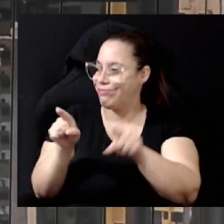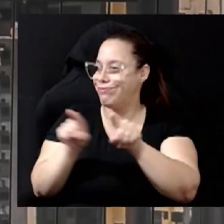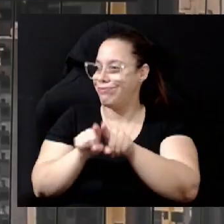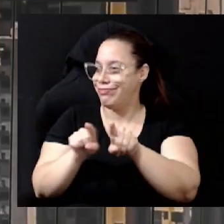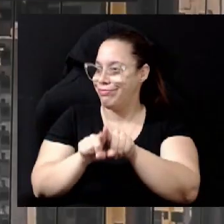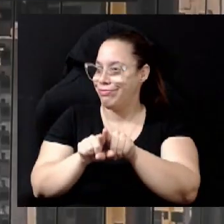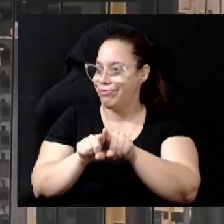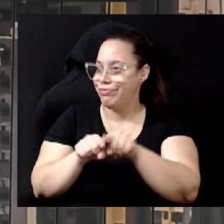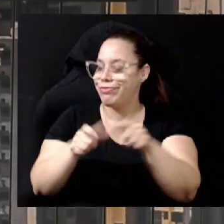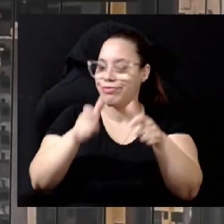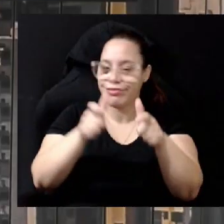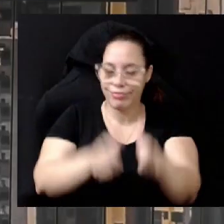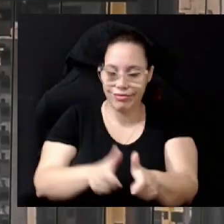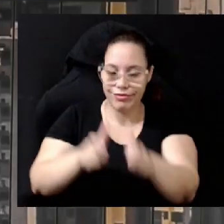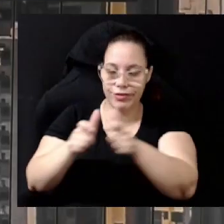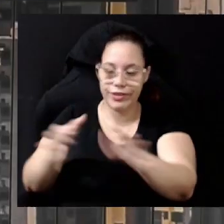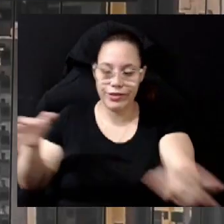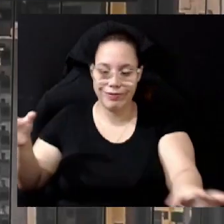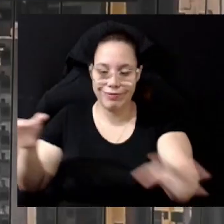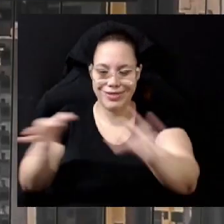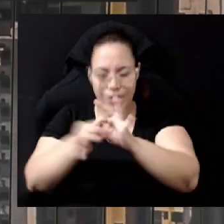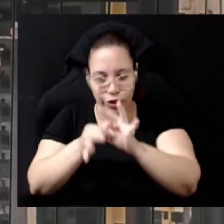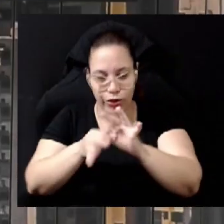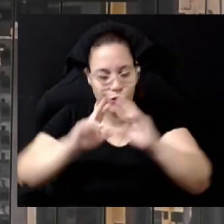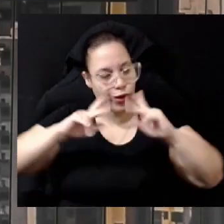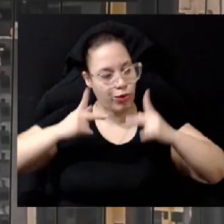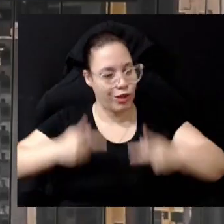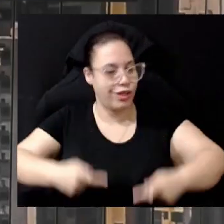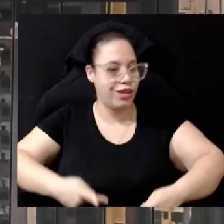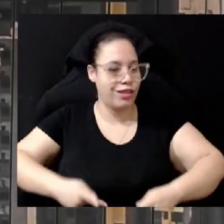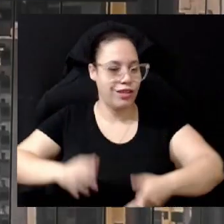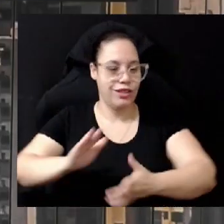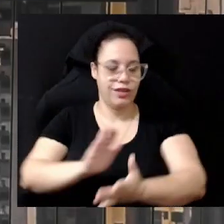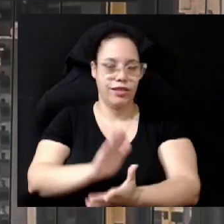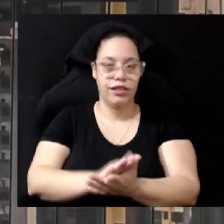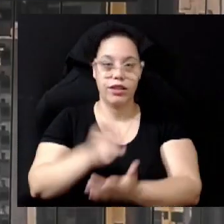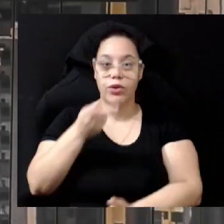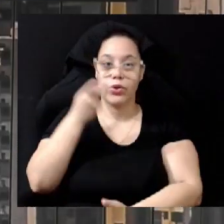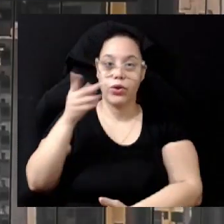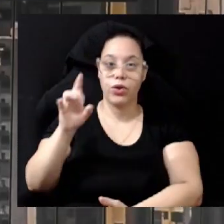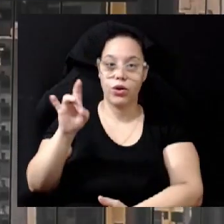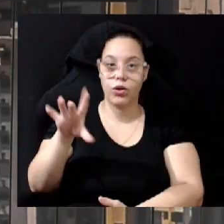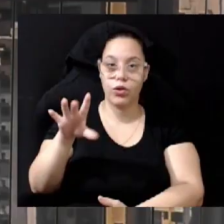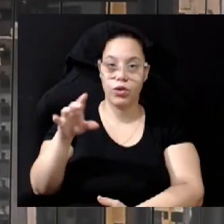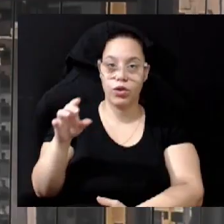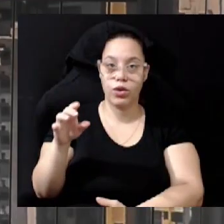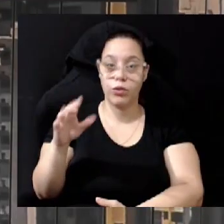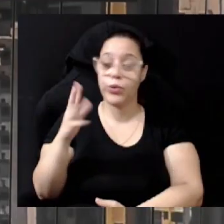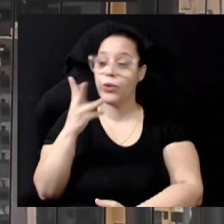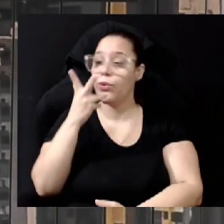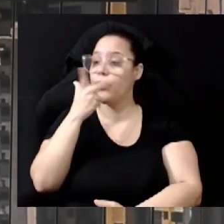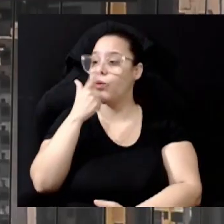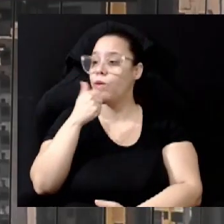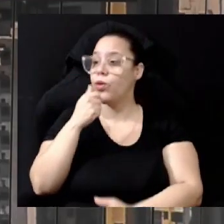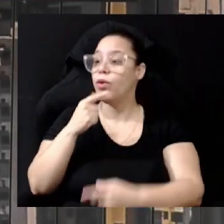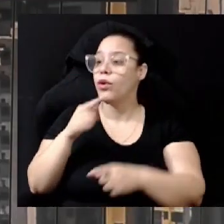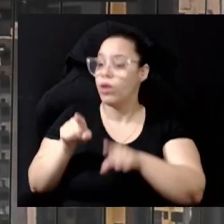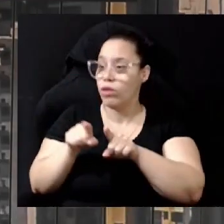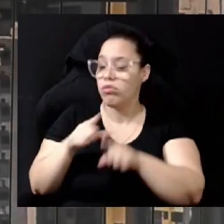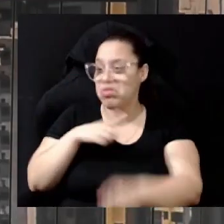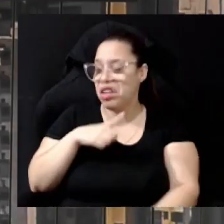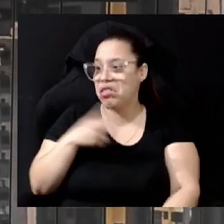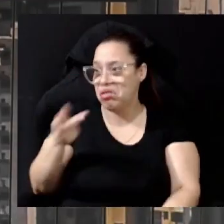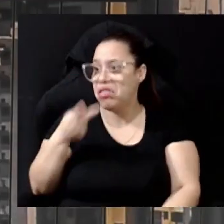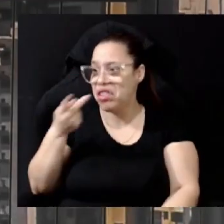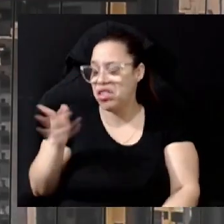arte também, né? Que tem um lugar que conecta toda a humanidade, né? Quando você fala só de uma coisa bonita, porque tem